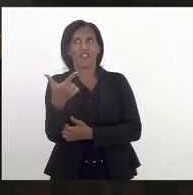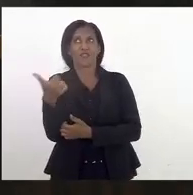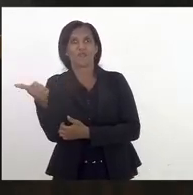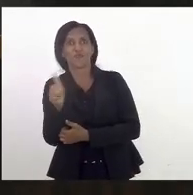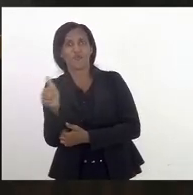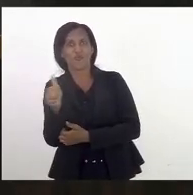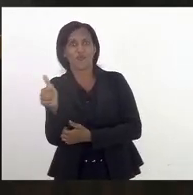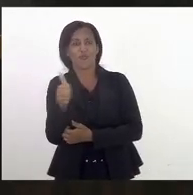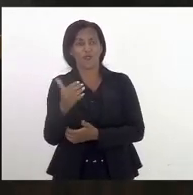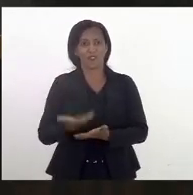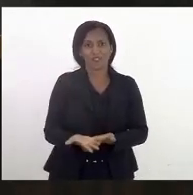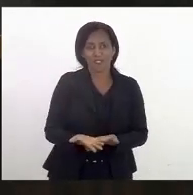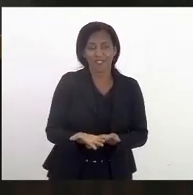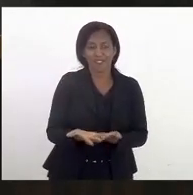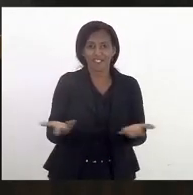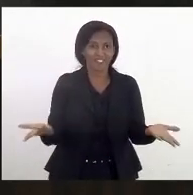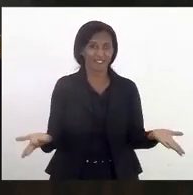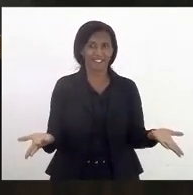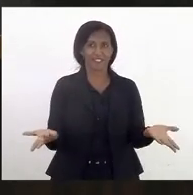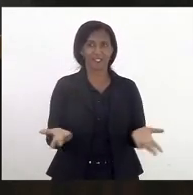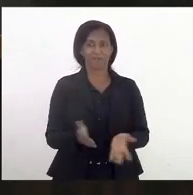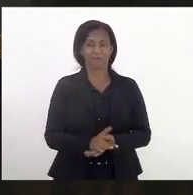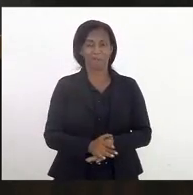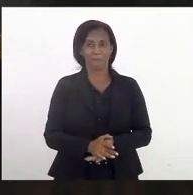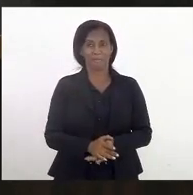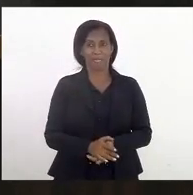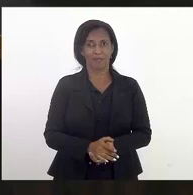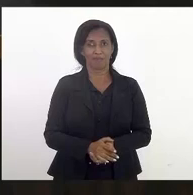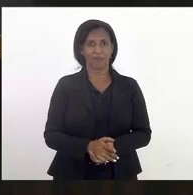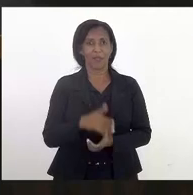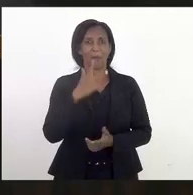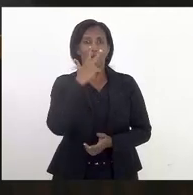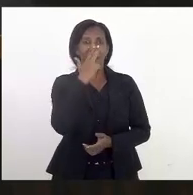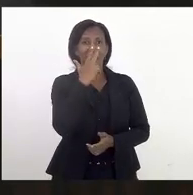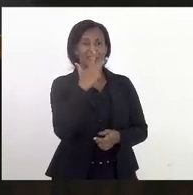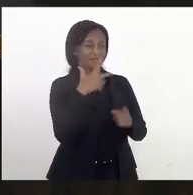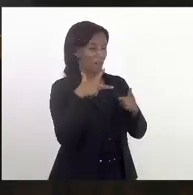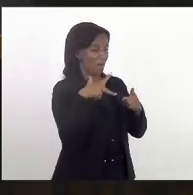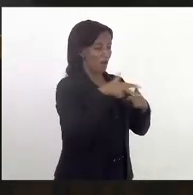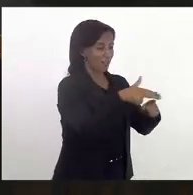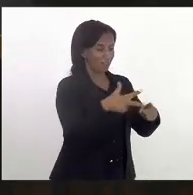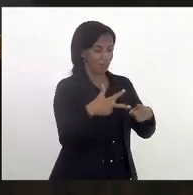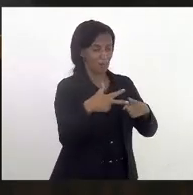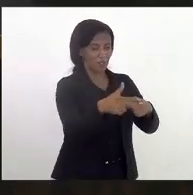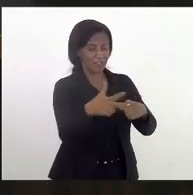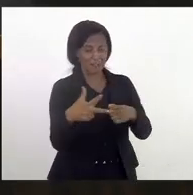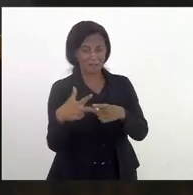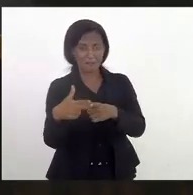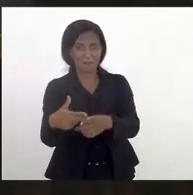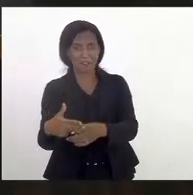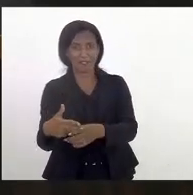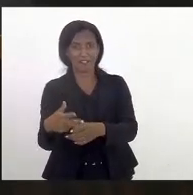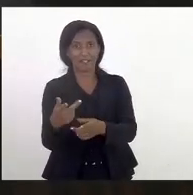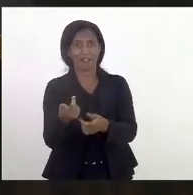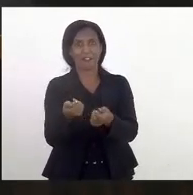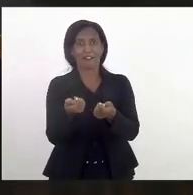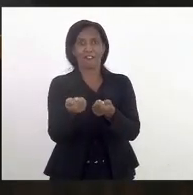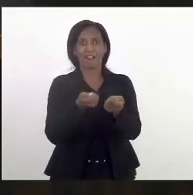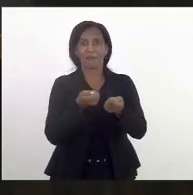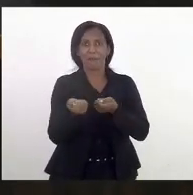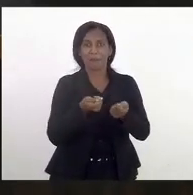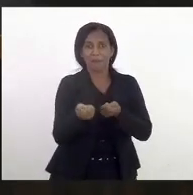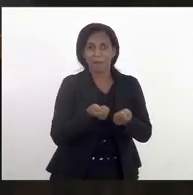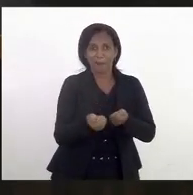Então significa que é para parar o parlamentar que você vai cortando tem um tem um limite de cortar a gente desenvolveu